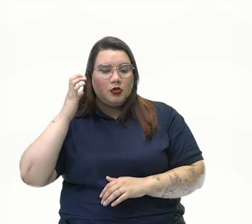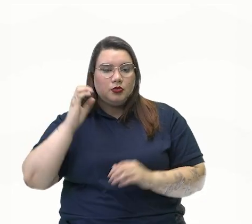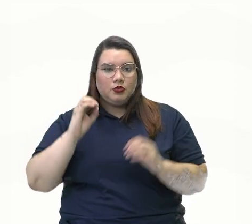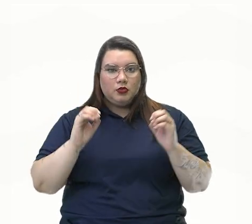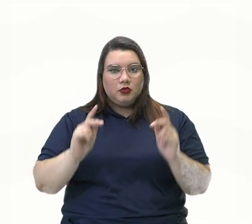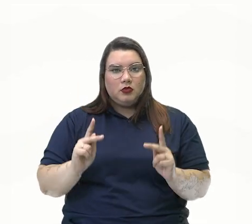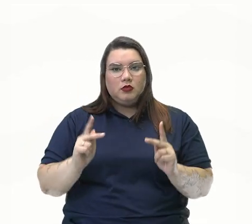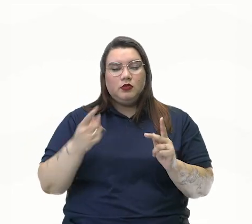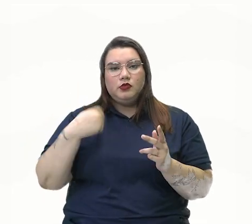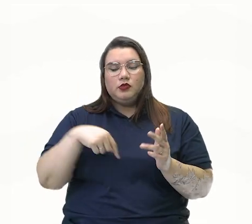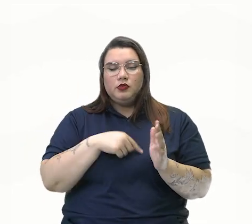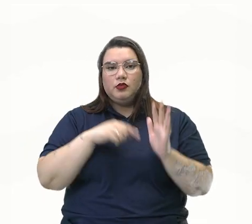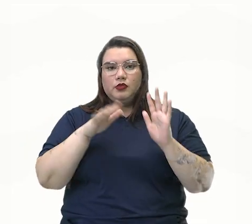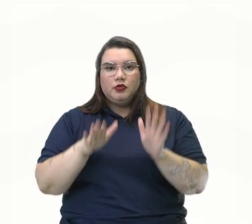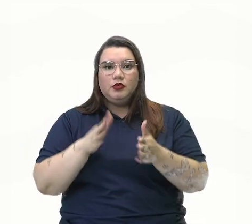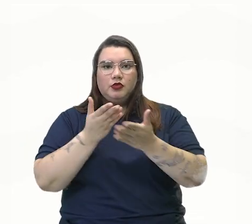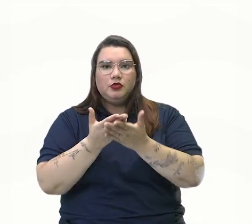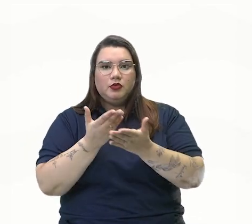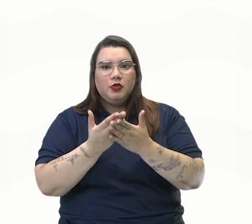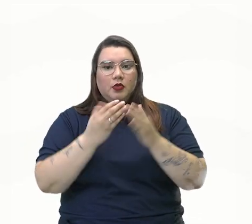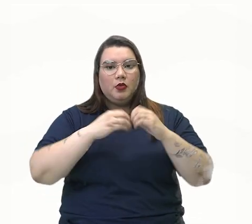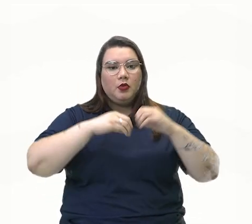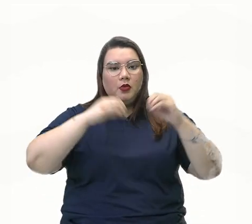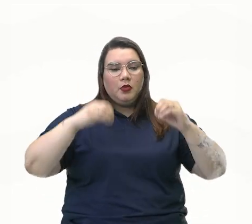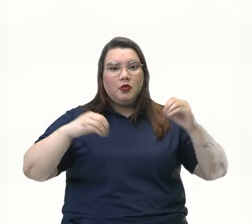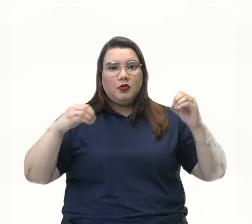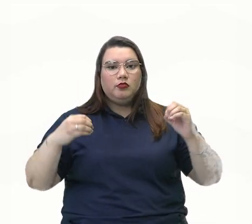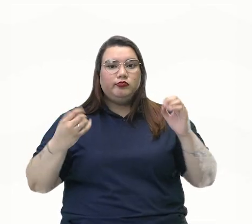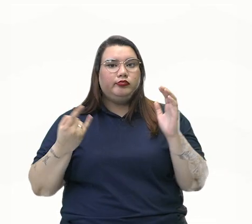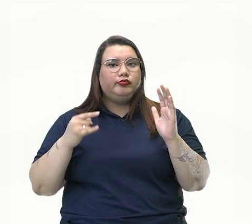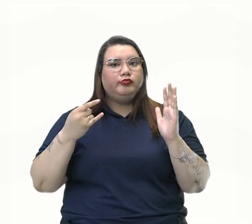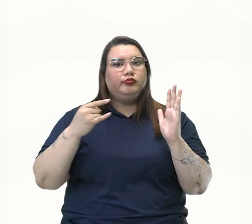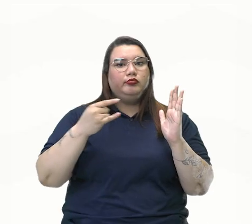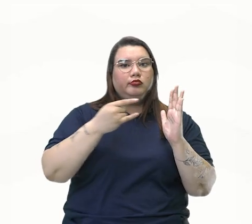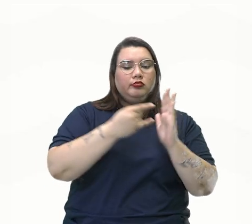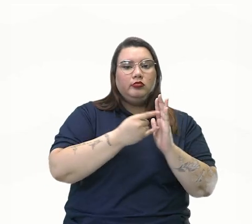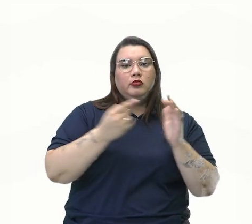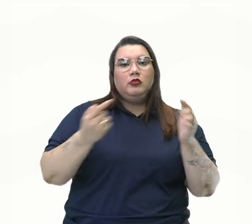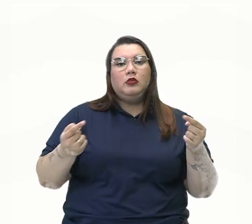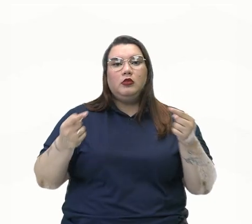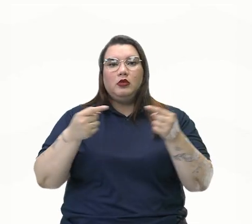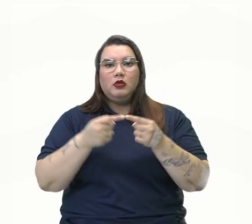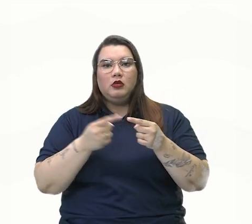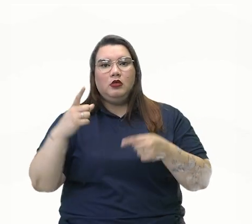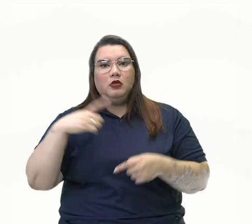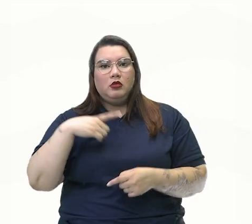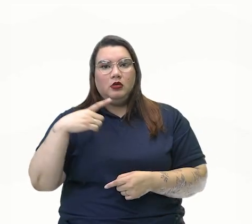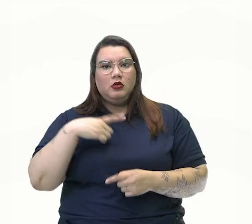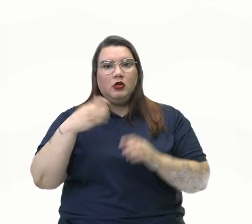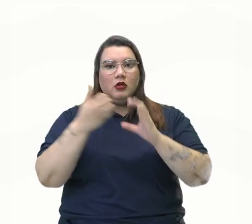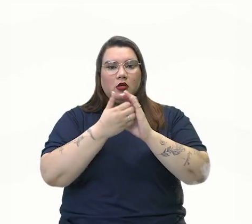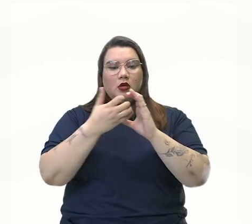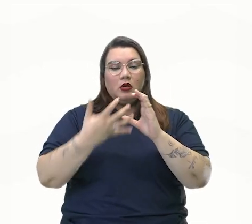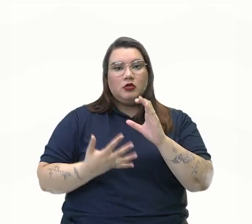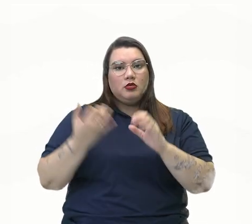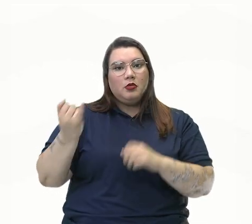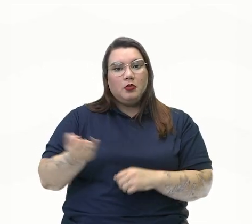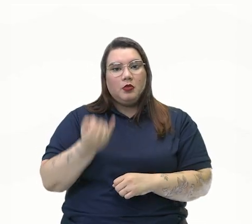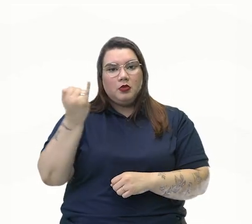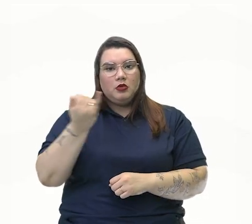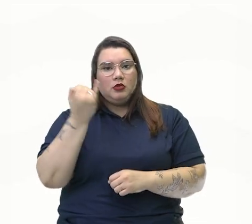rádio. E nós já estudamos que as ondas eletromagnéticas, elas têm